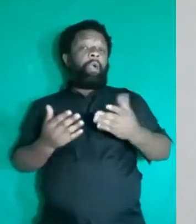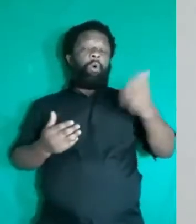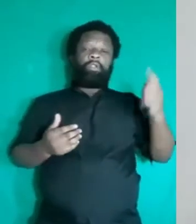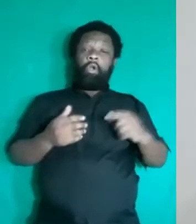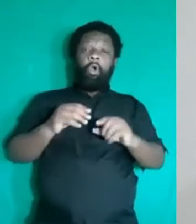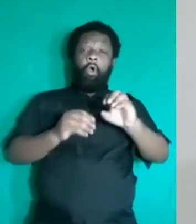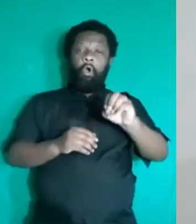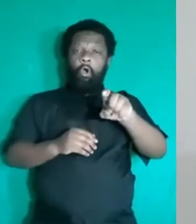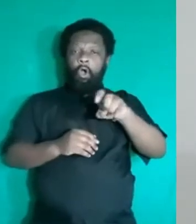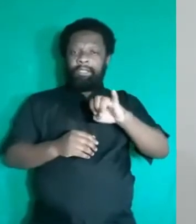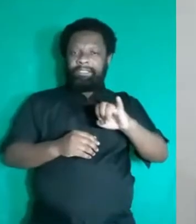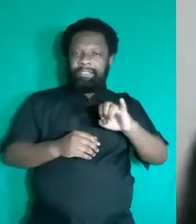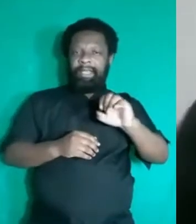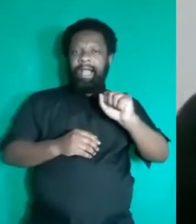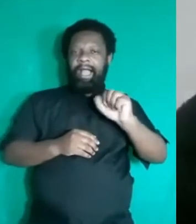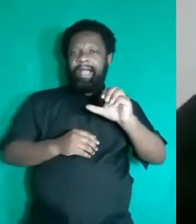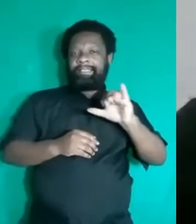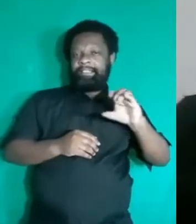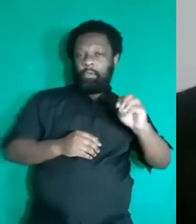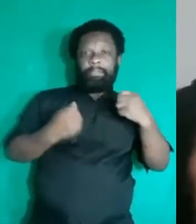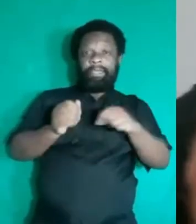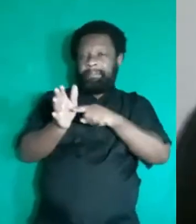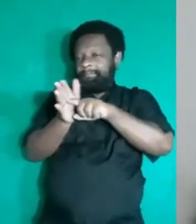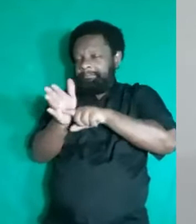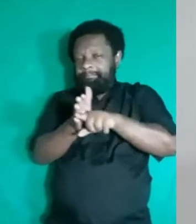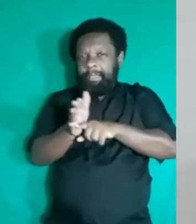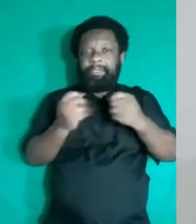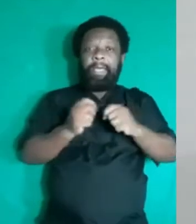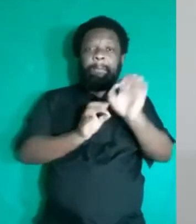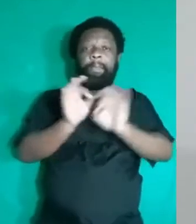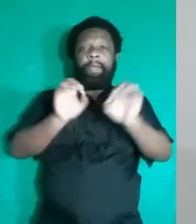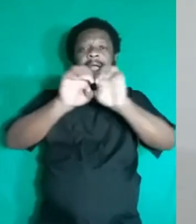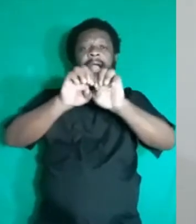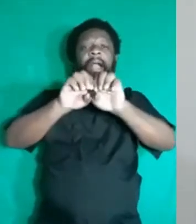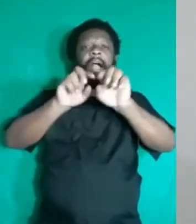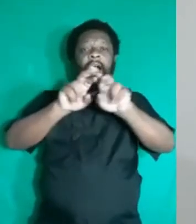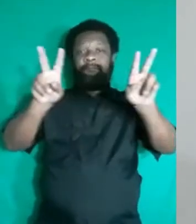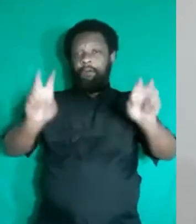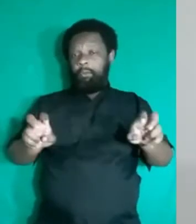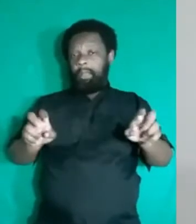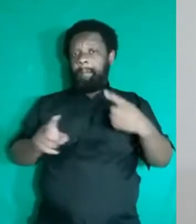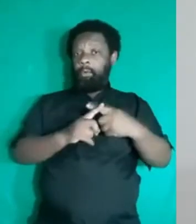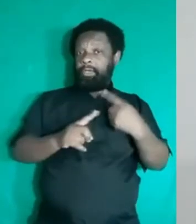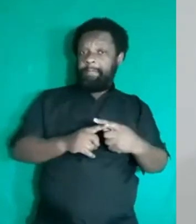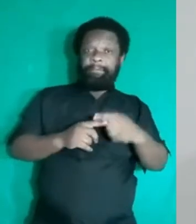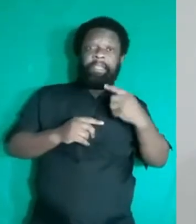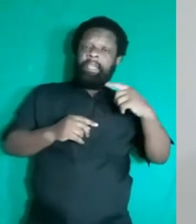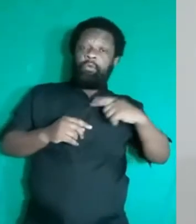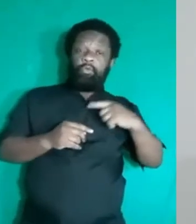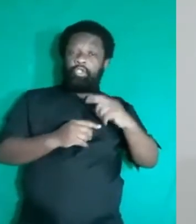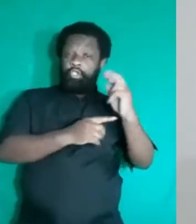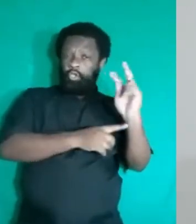são ionizáveis. Tudo bem? No caso de hidrácidos. No caso de oxiácidos, nós temos que fazer uma análise, nós temos que